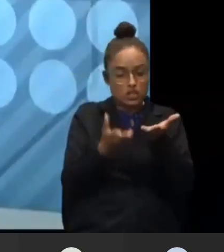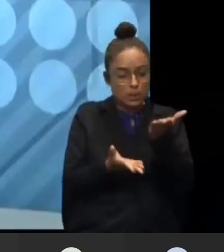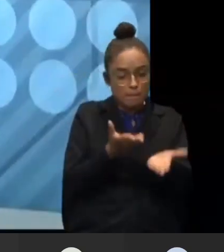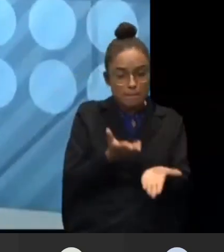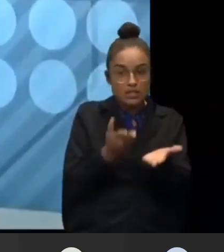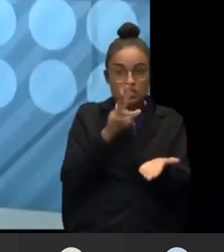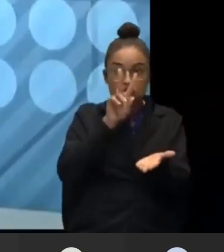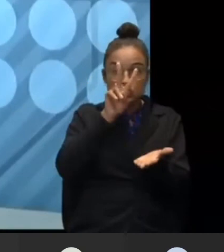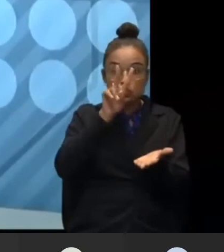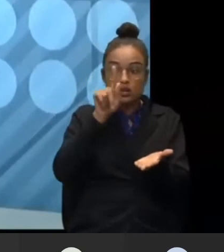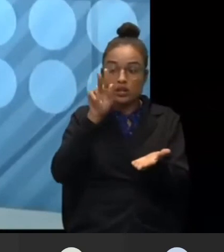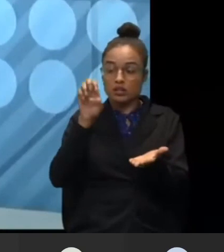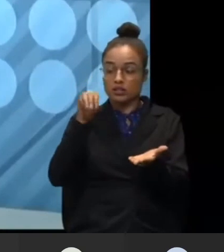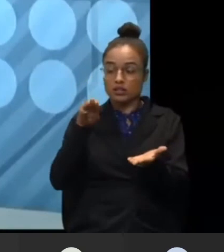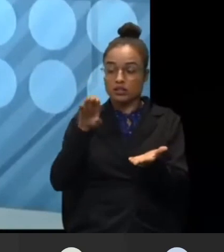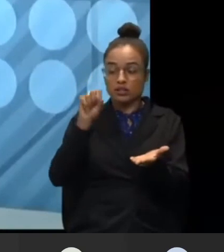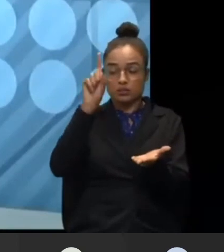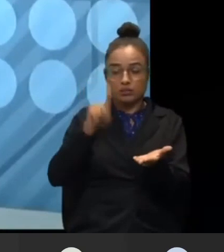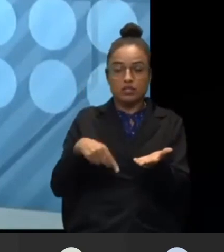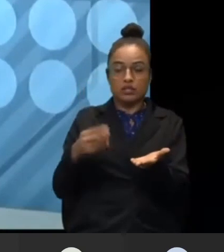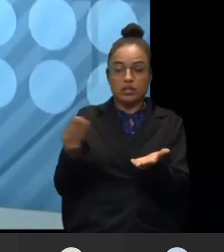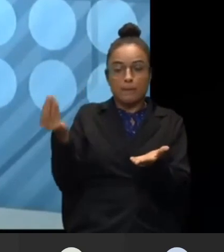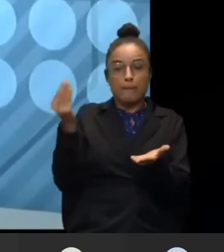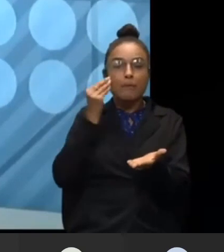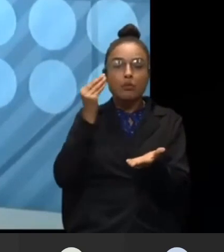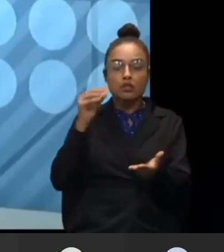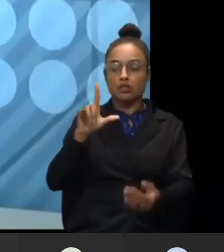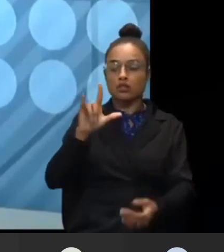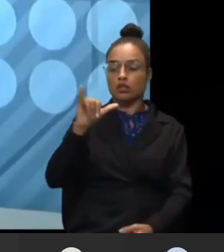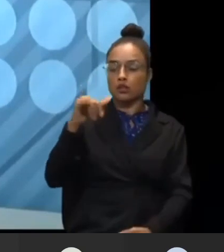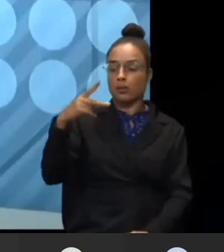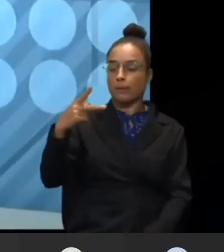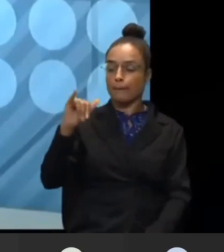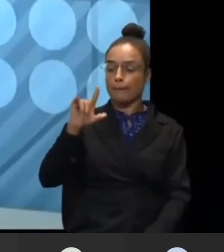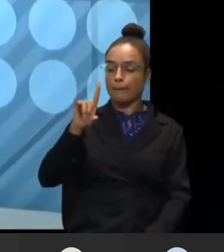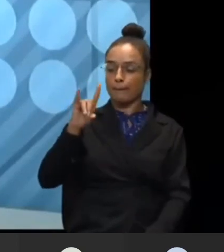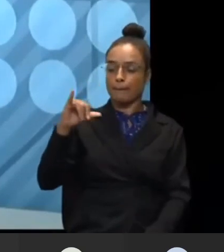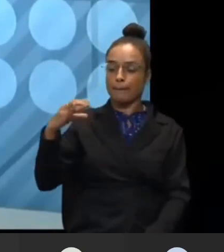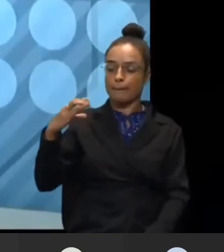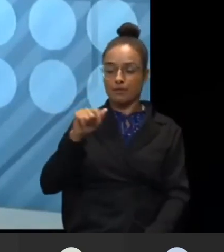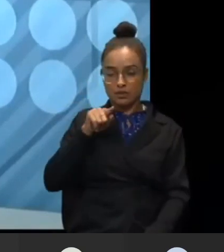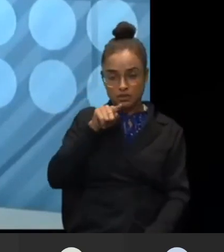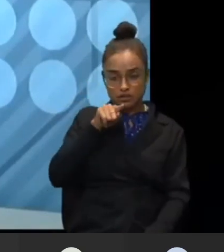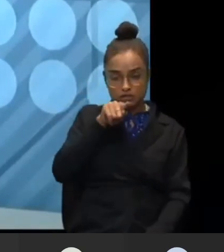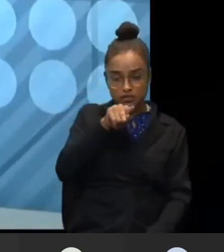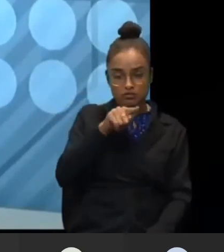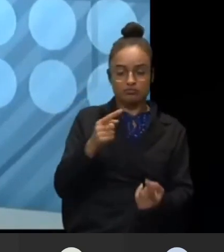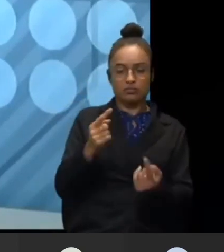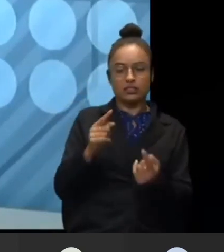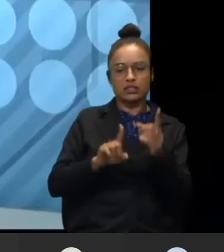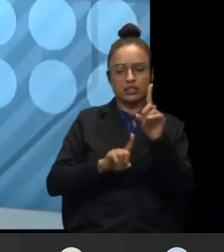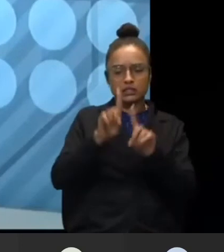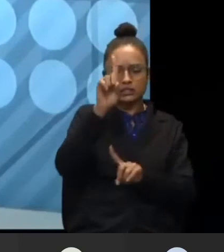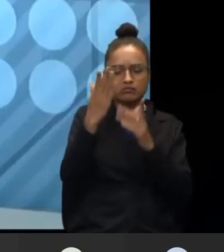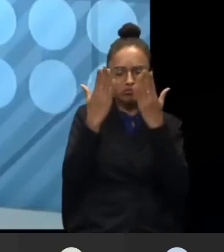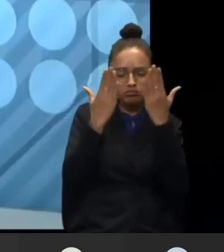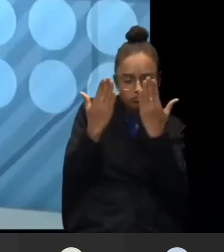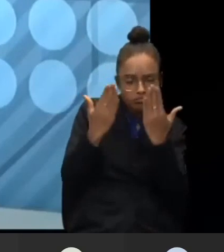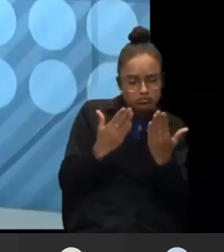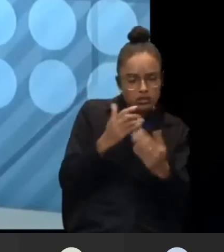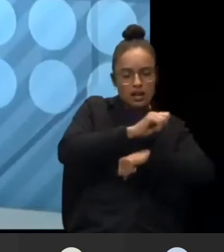pesar 2 gramas da amostra lipídica, da amostra que foi designada para você fazer o índice de acidez.